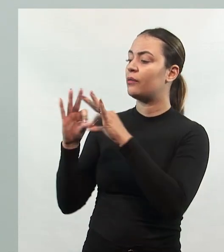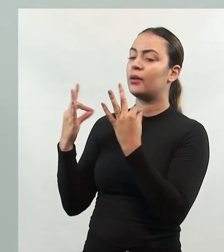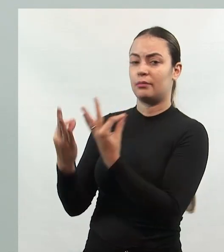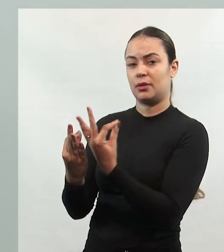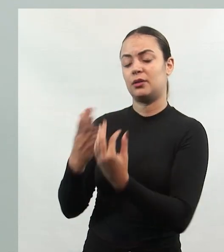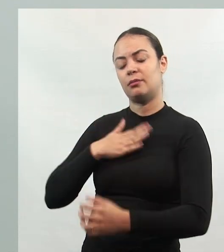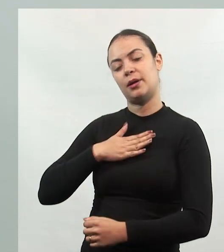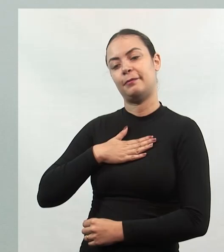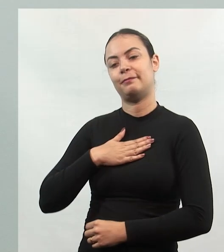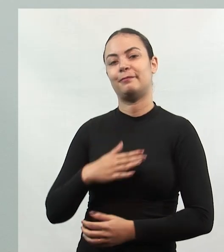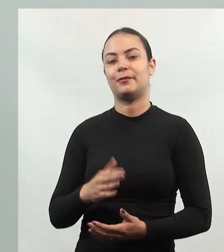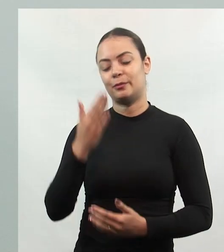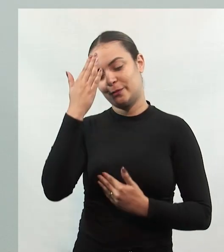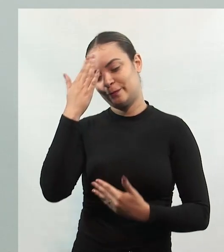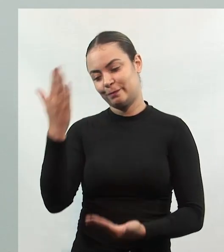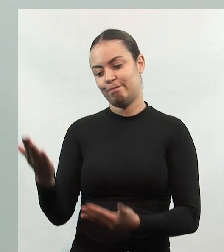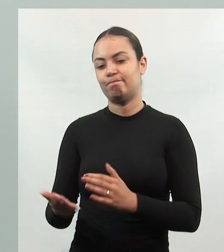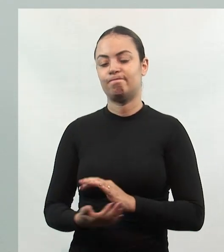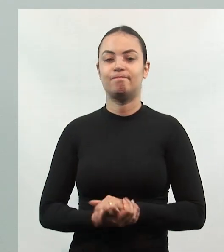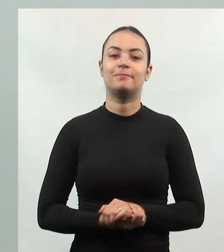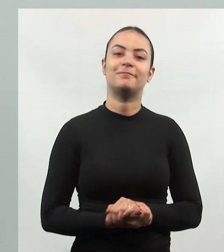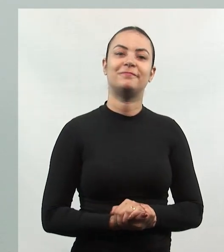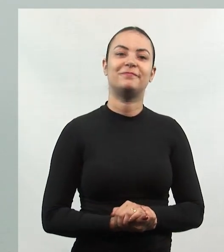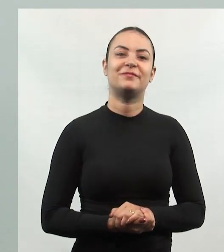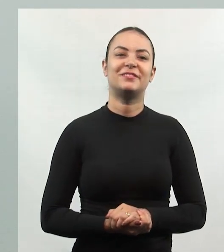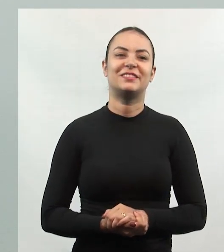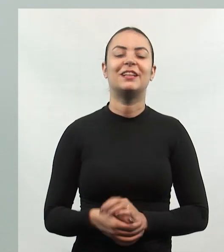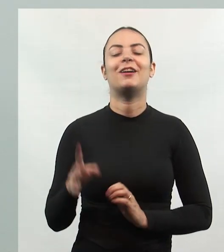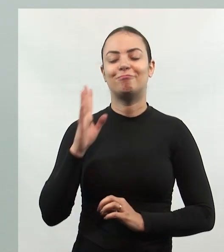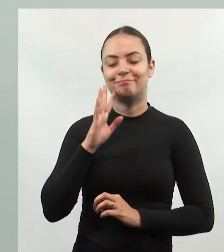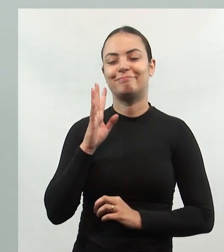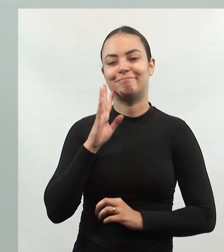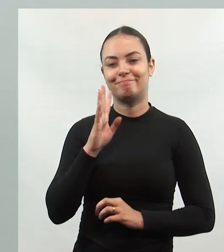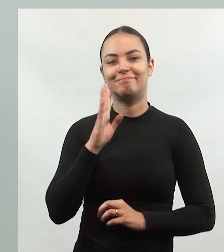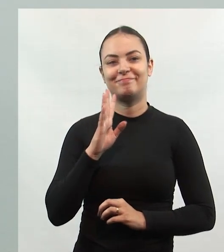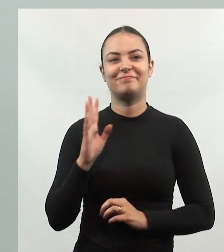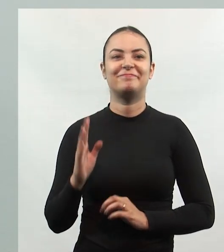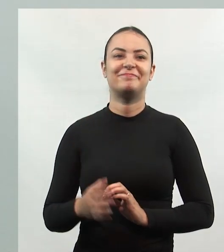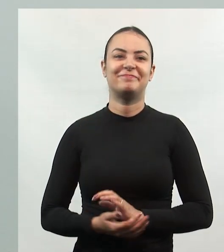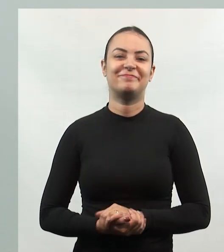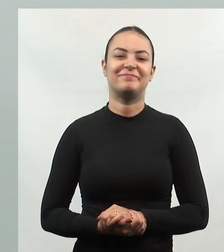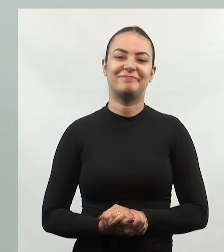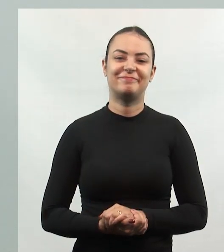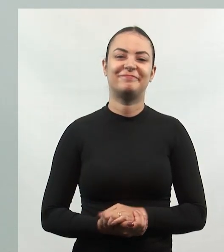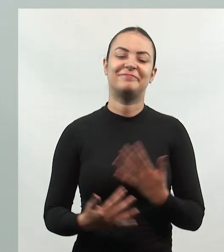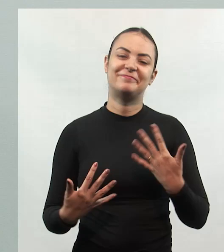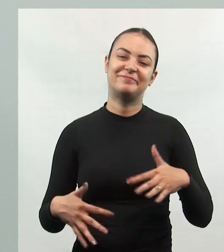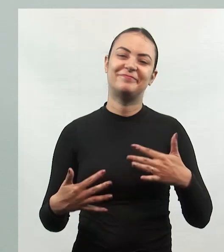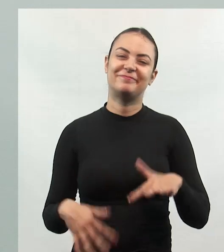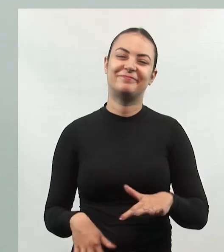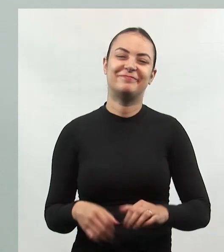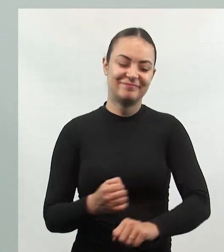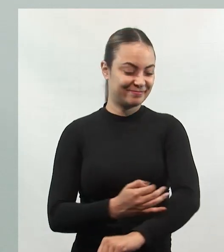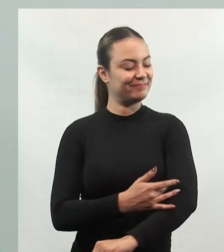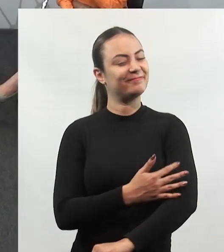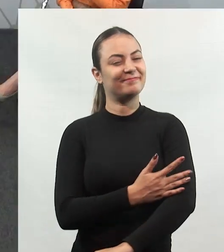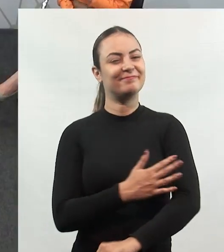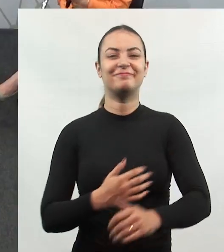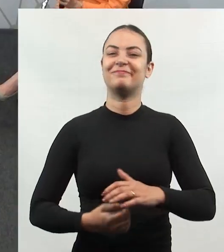Dutra por tudo que nos possibilitou e por essa transformação que foi proporcionado para mim e para a minha